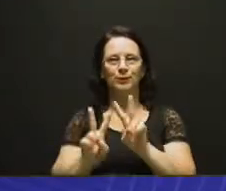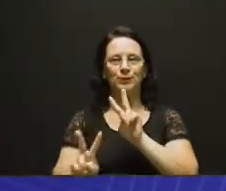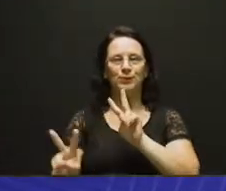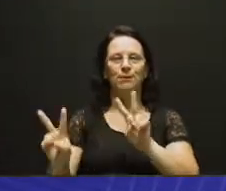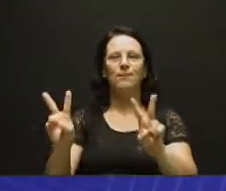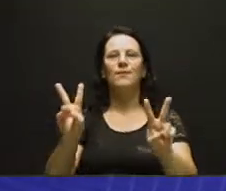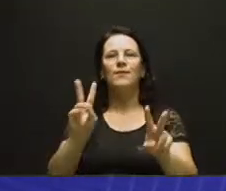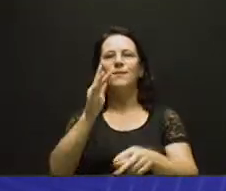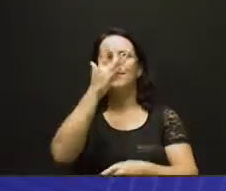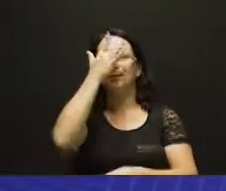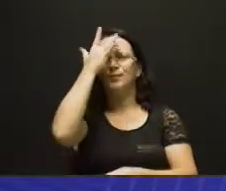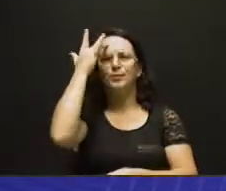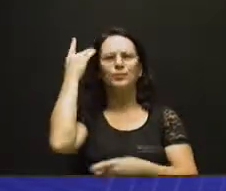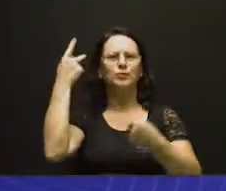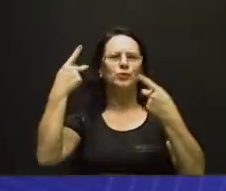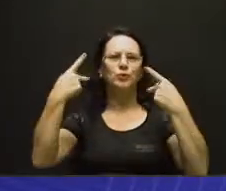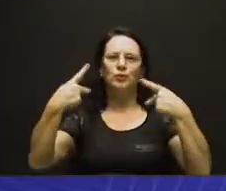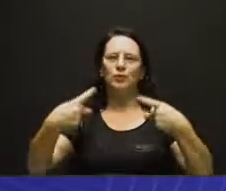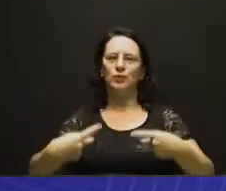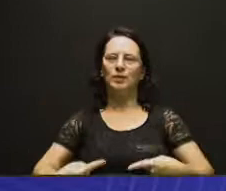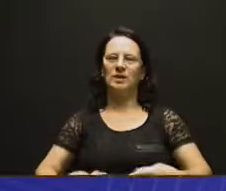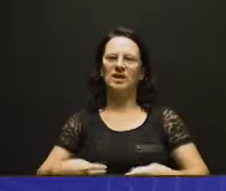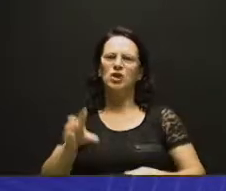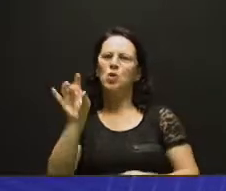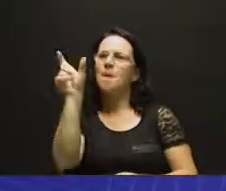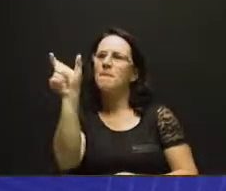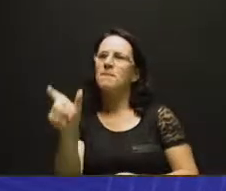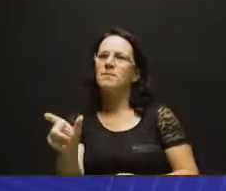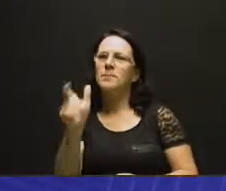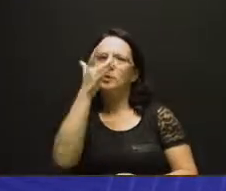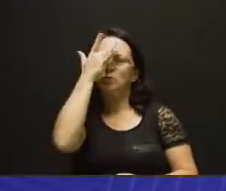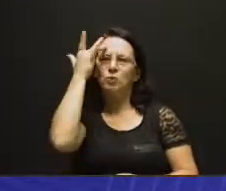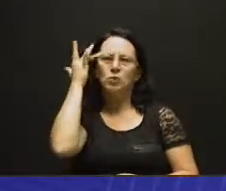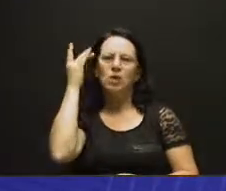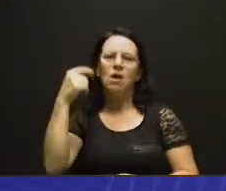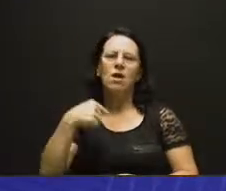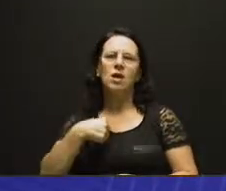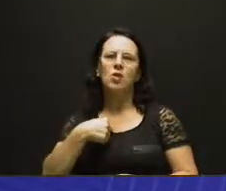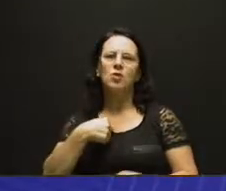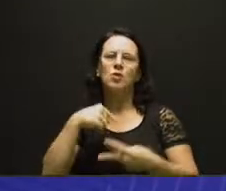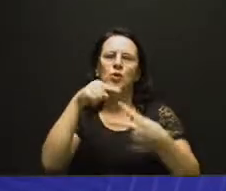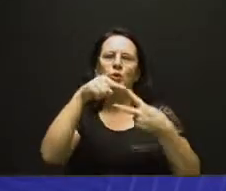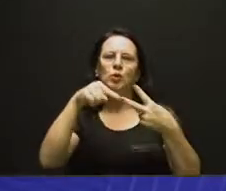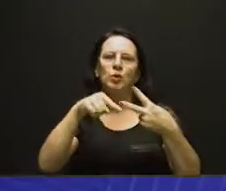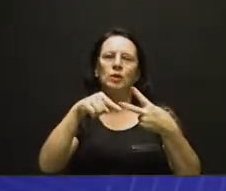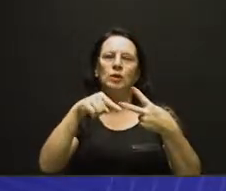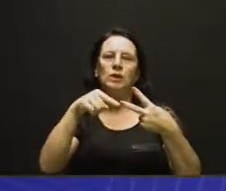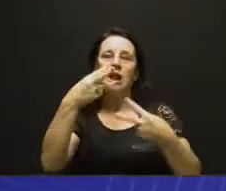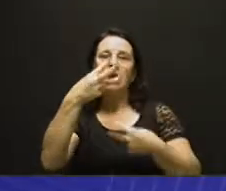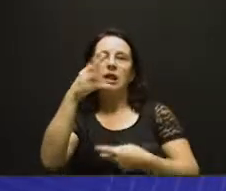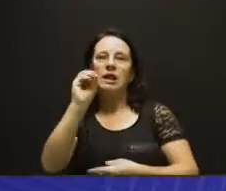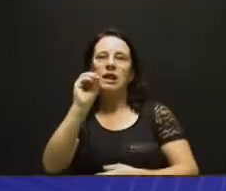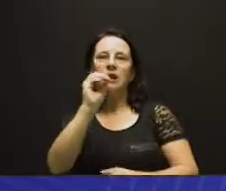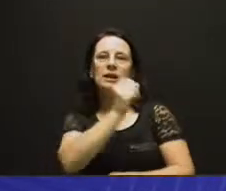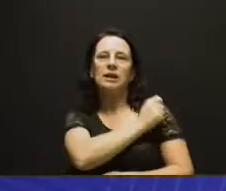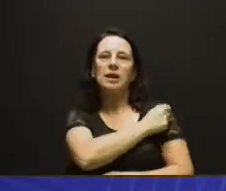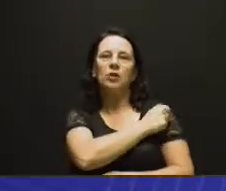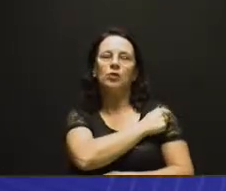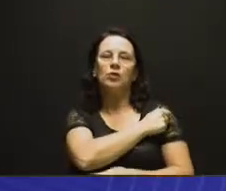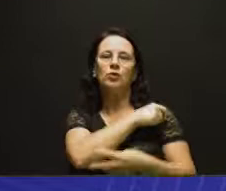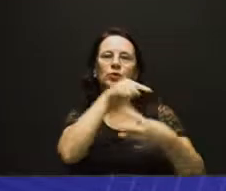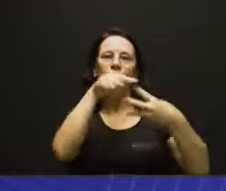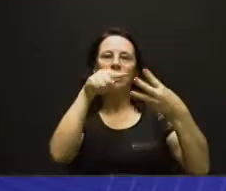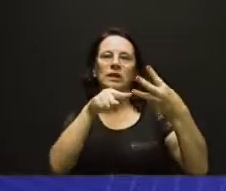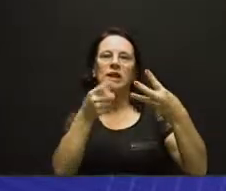seres humanos não só não são pessoas é eu tenho 2 halo 3 30 alunos e três de